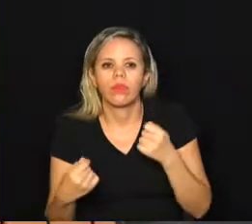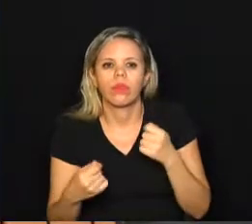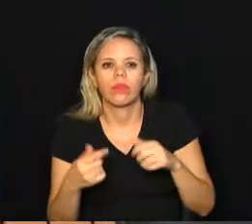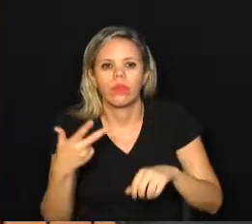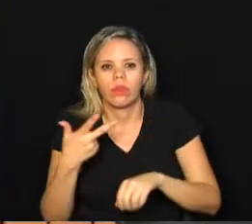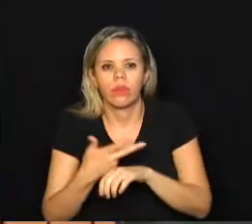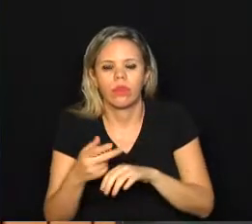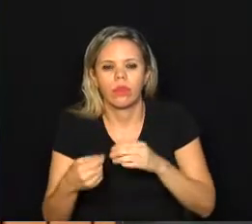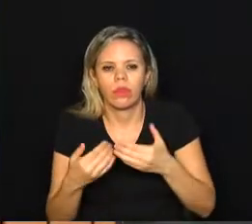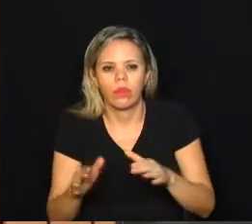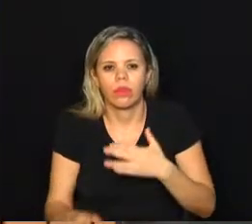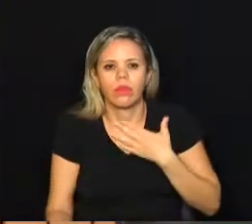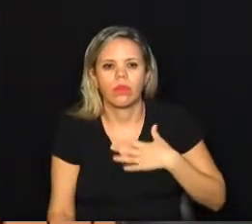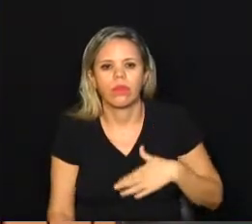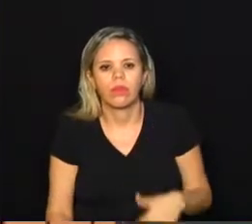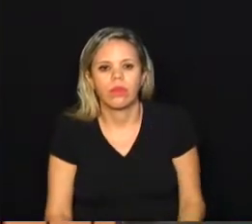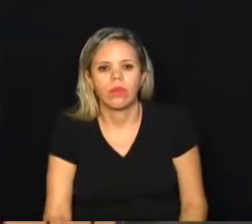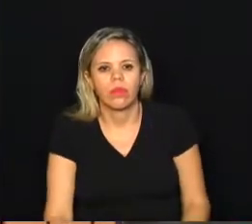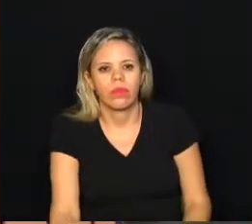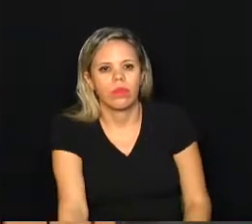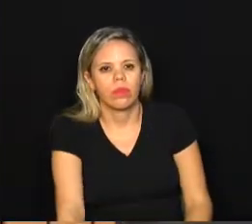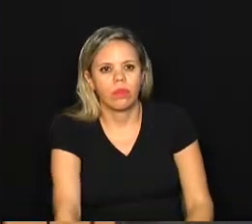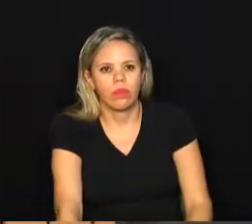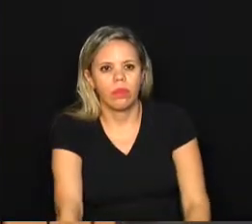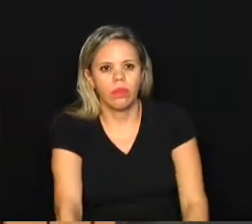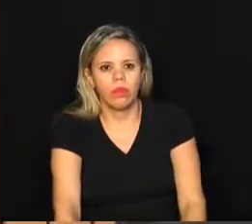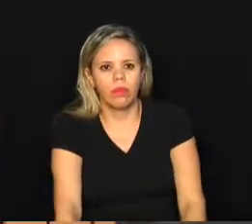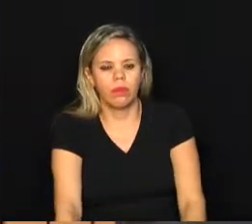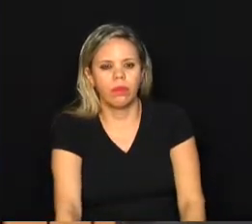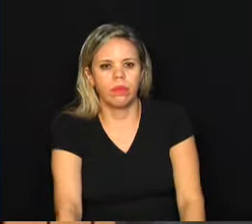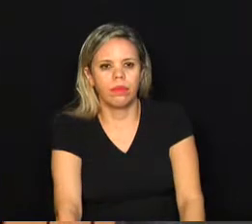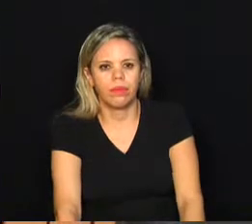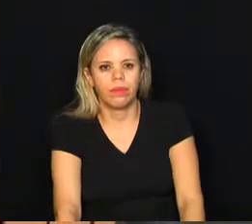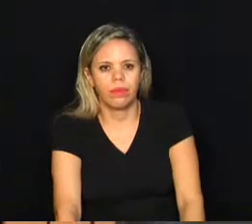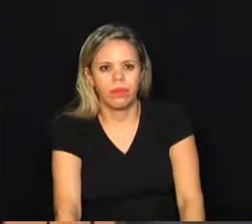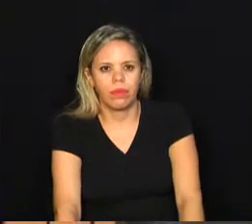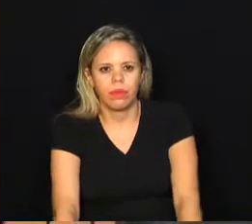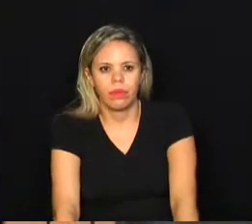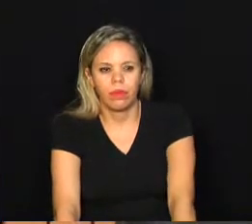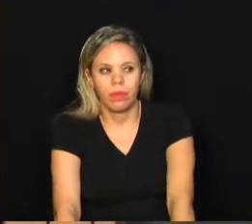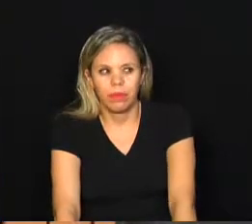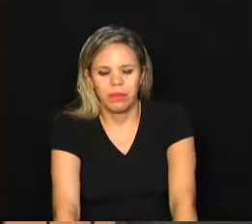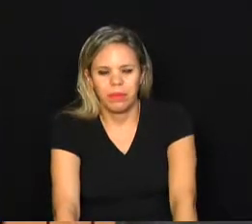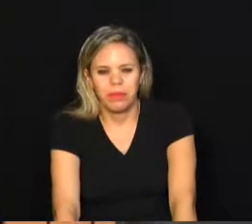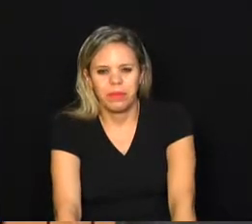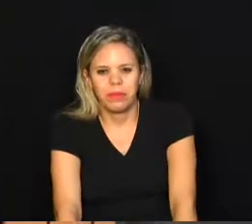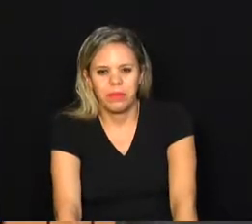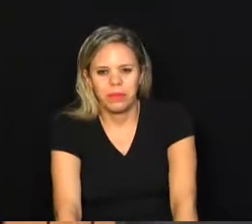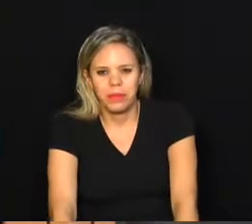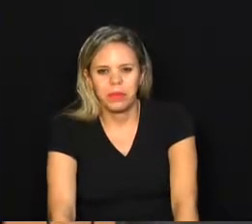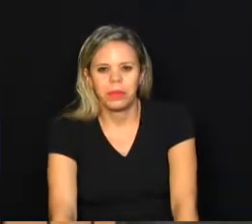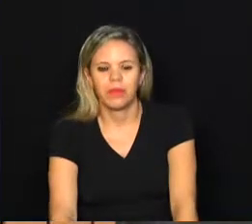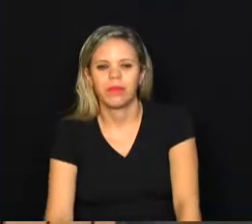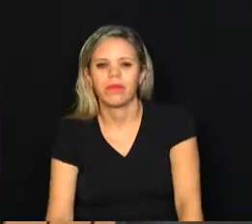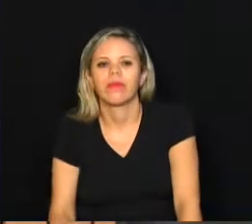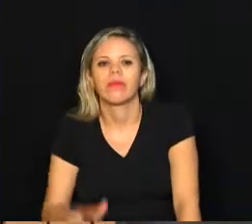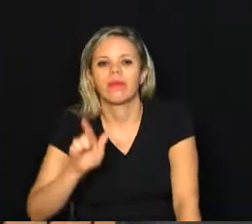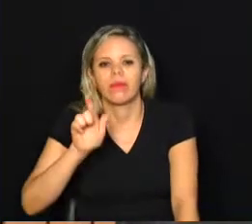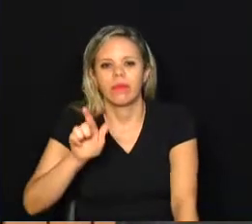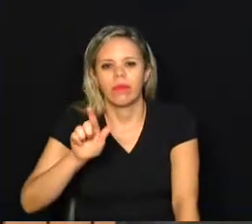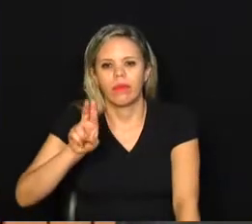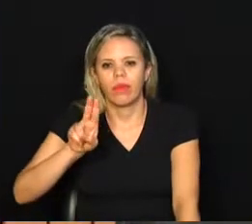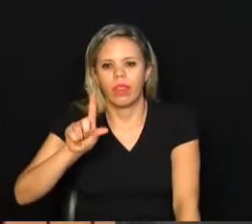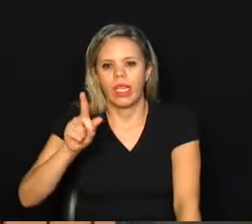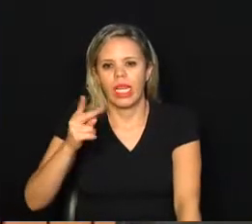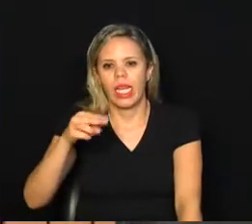ainda não está ativada. Não sou eu que ativo, não, é ela mesma, né? Tá. E o Guilherme Vilela,